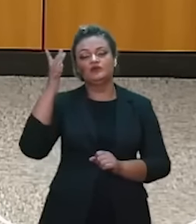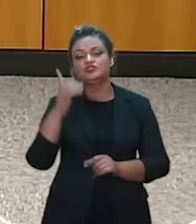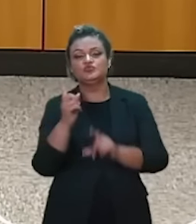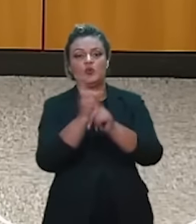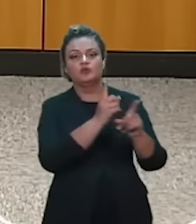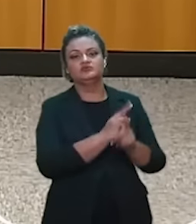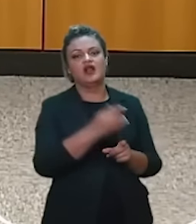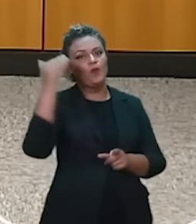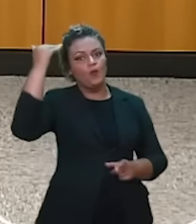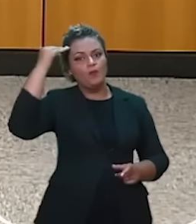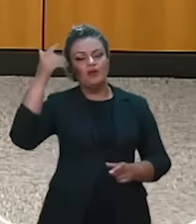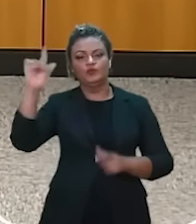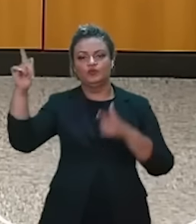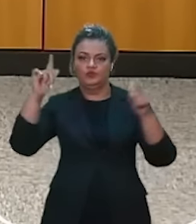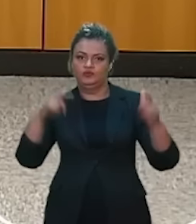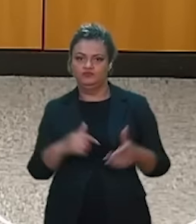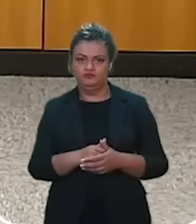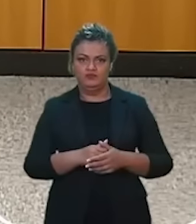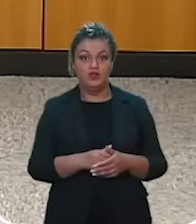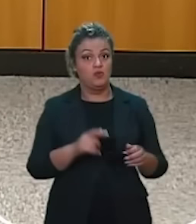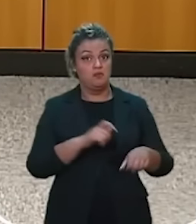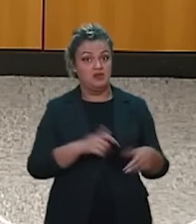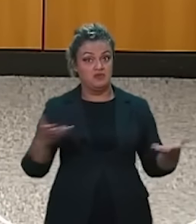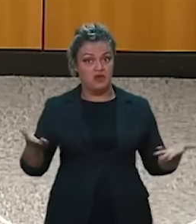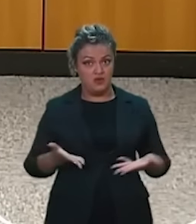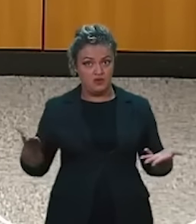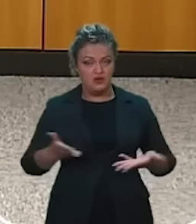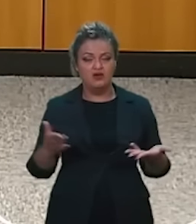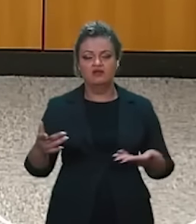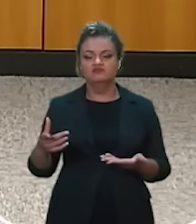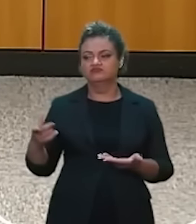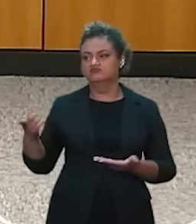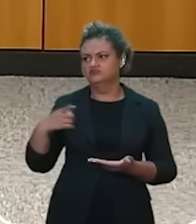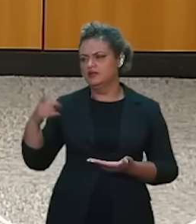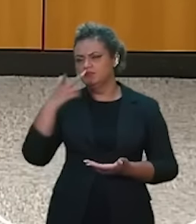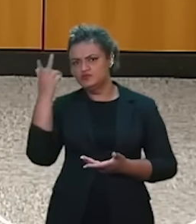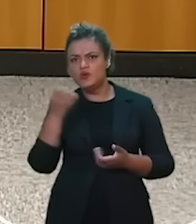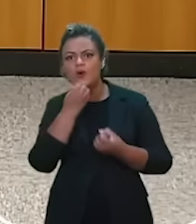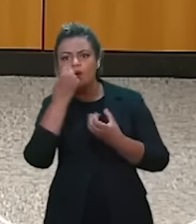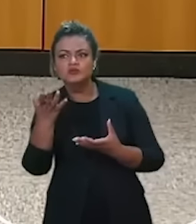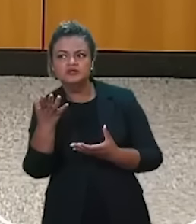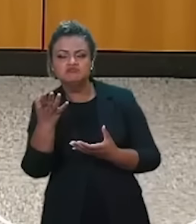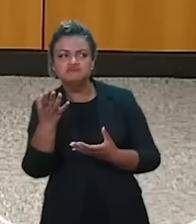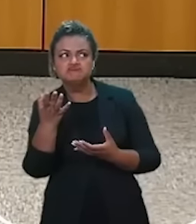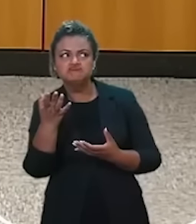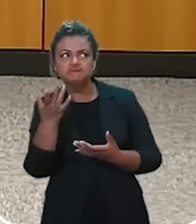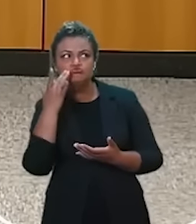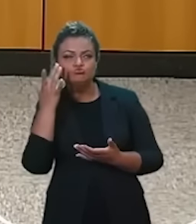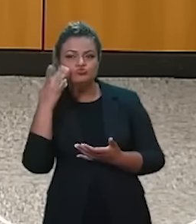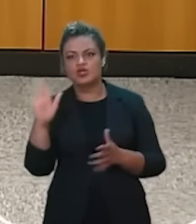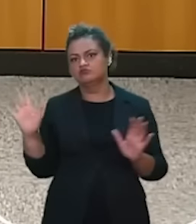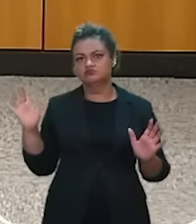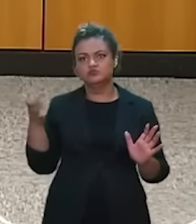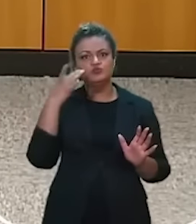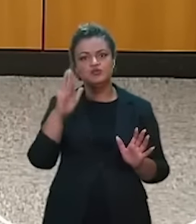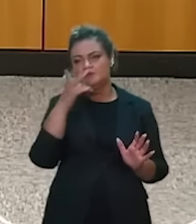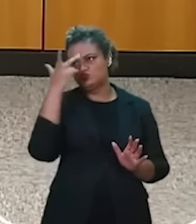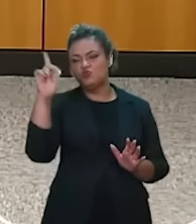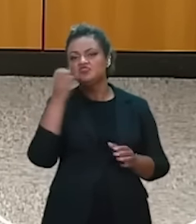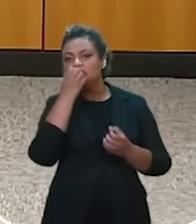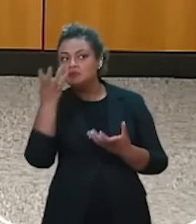eventualmente neste momento Existe alguma outra delação que eu tenho a notícia não não há nenhuma delação